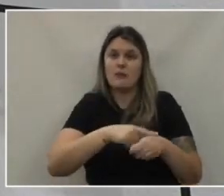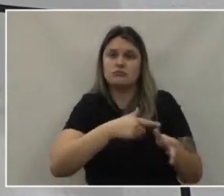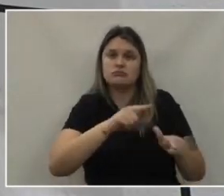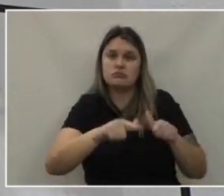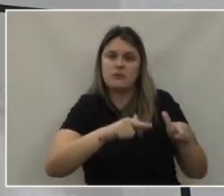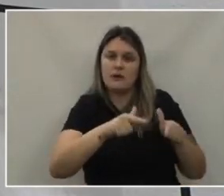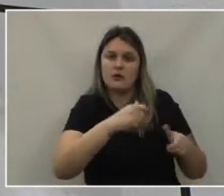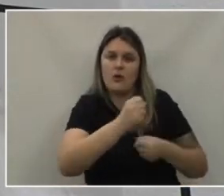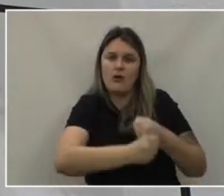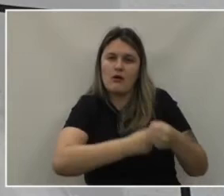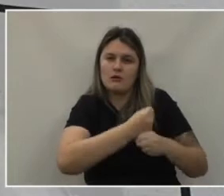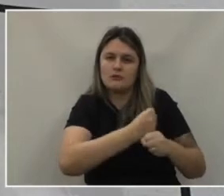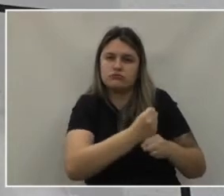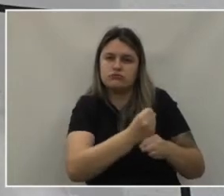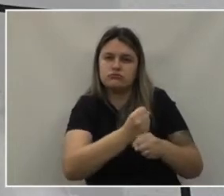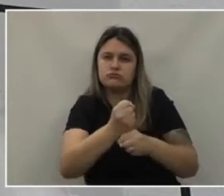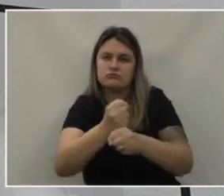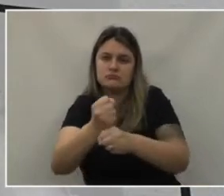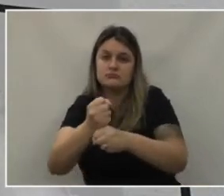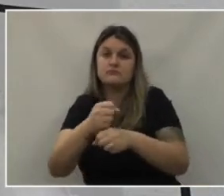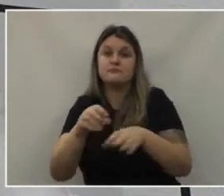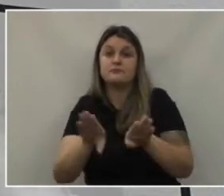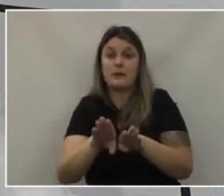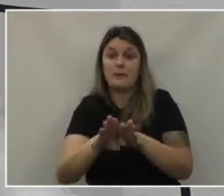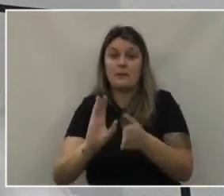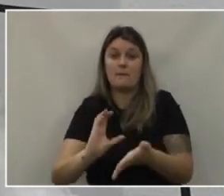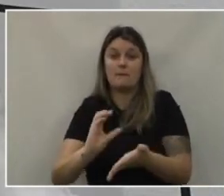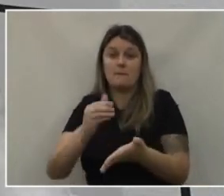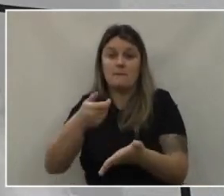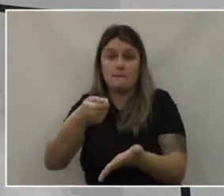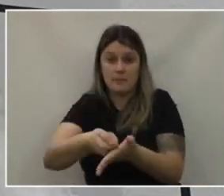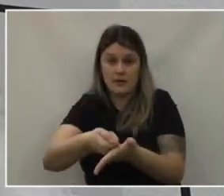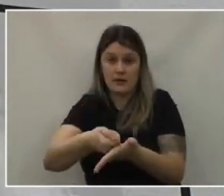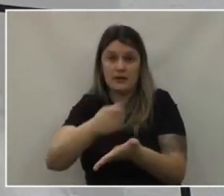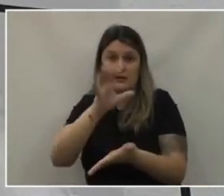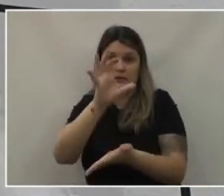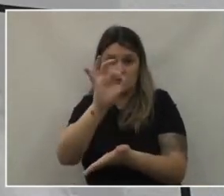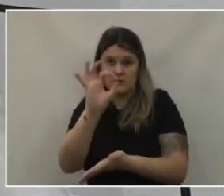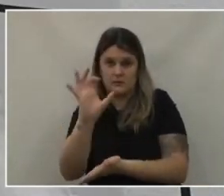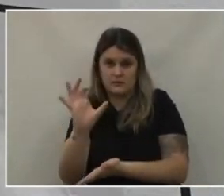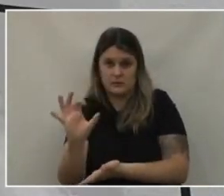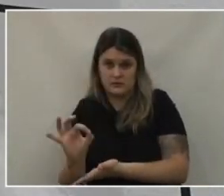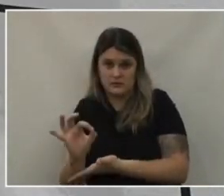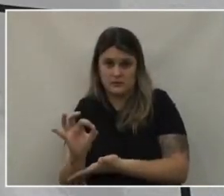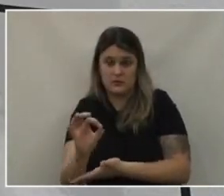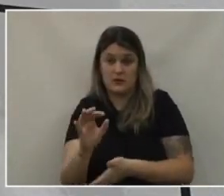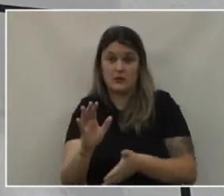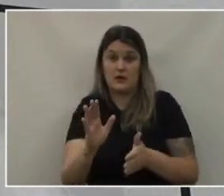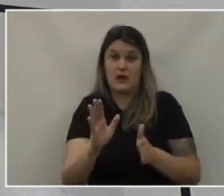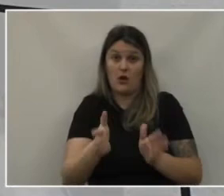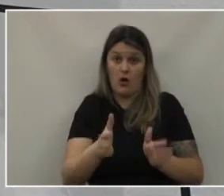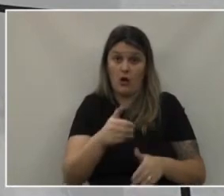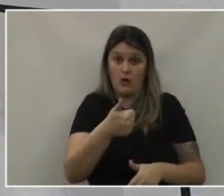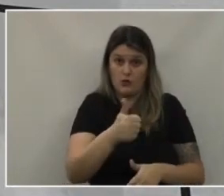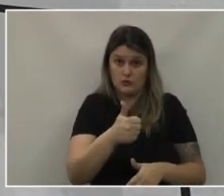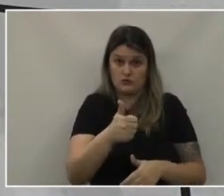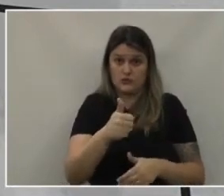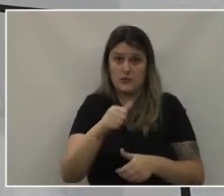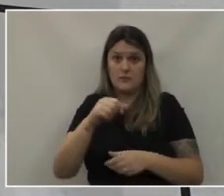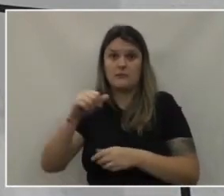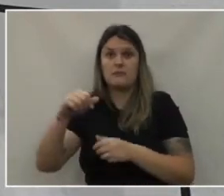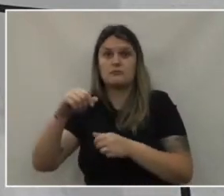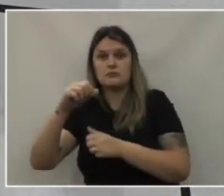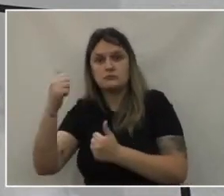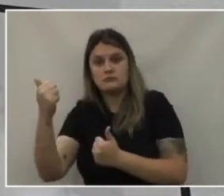contribuição, aumento na alíquota de contribuição para os servidores, passando de 11% a